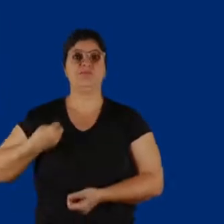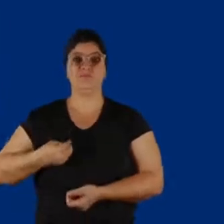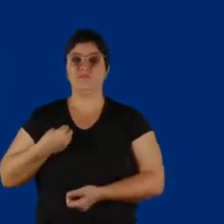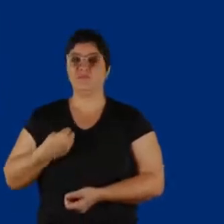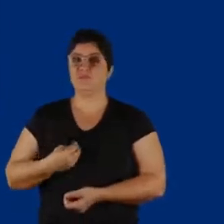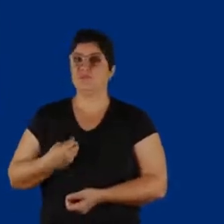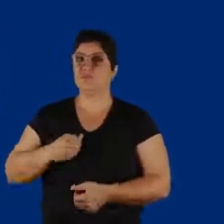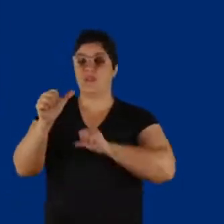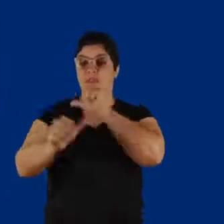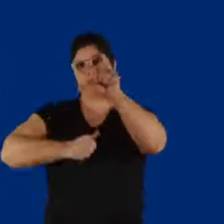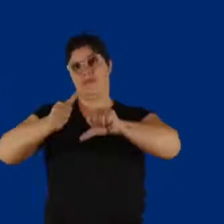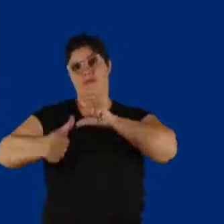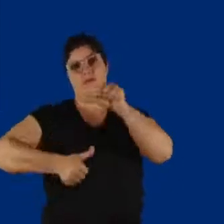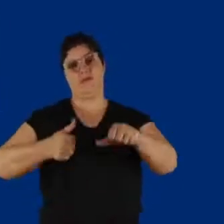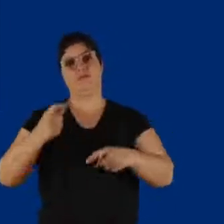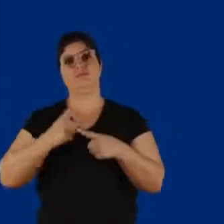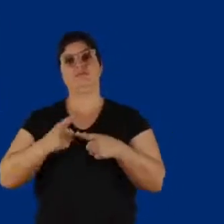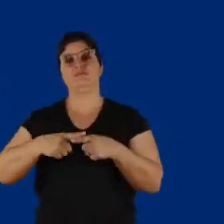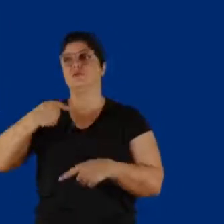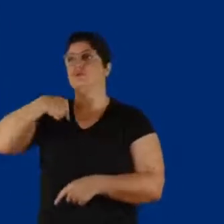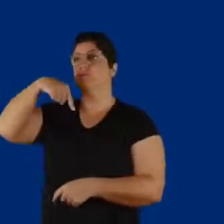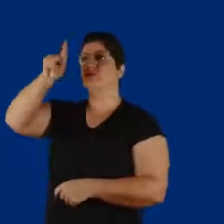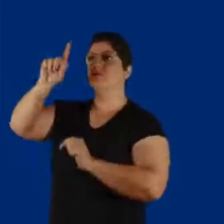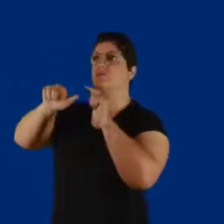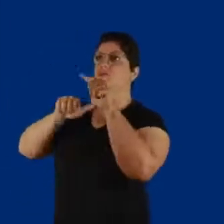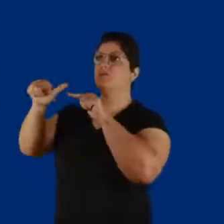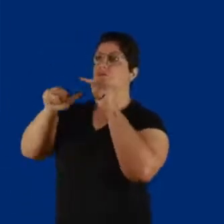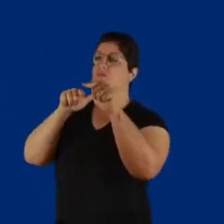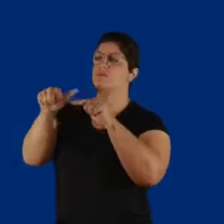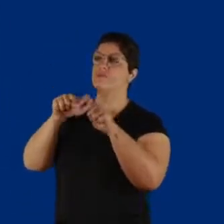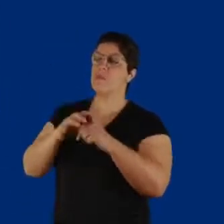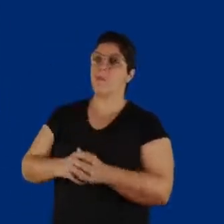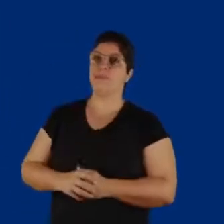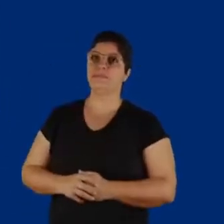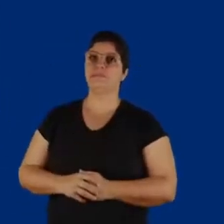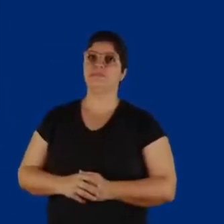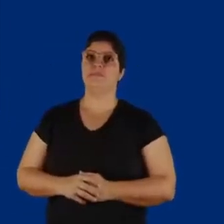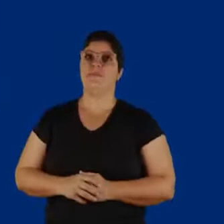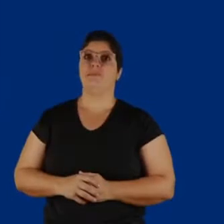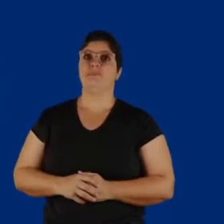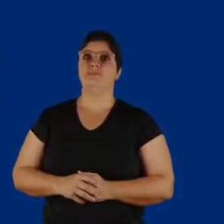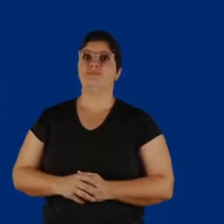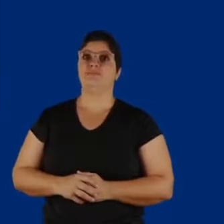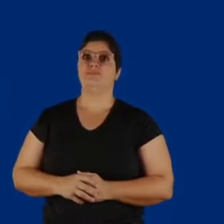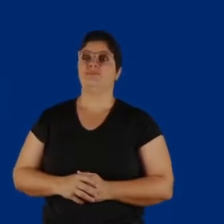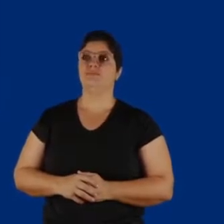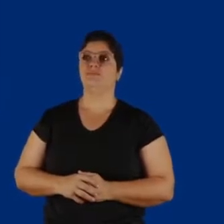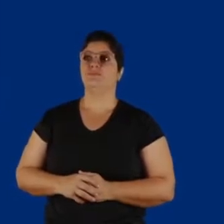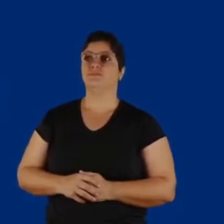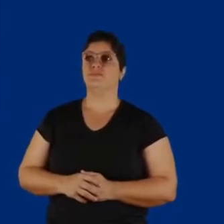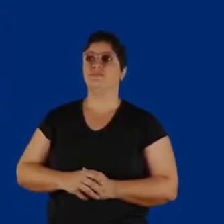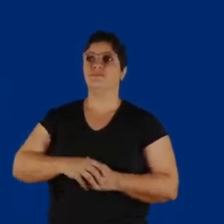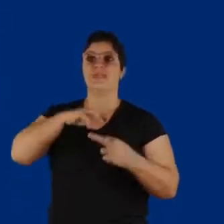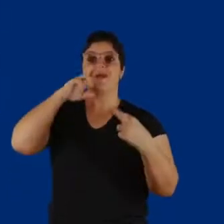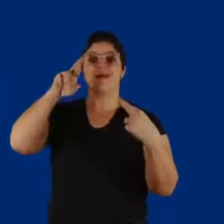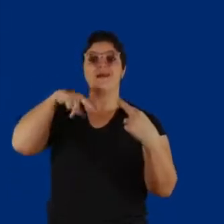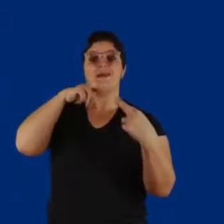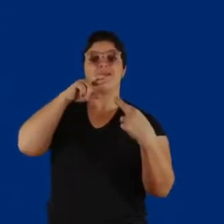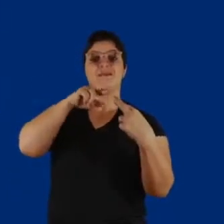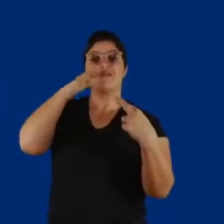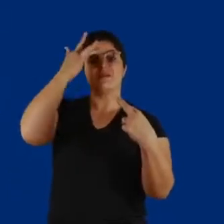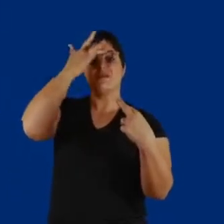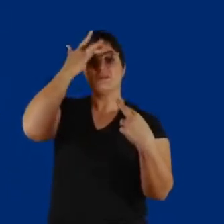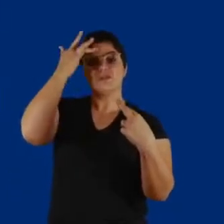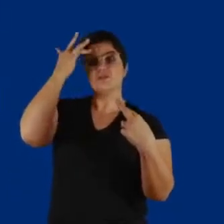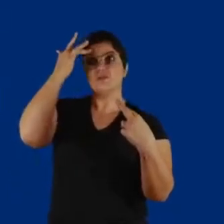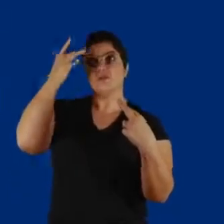muito transformadora, porque eu fui trabalhar com as referências vivas do meu campo, né? A Jason